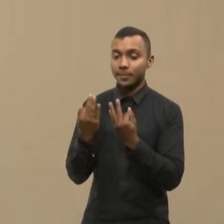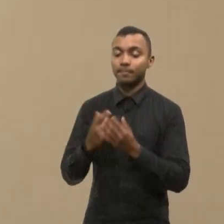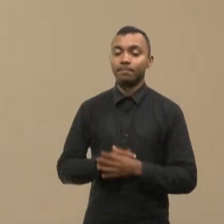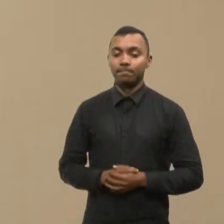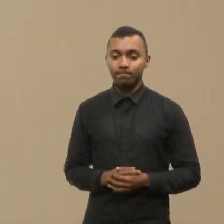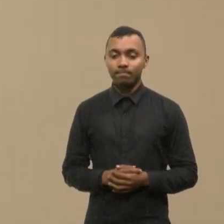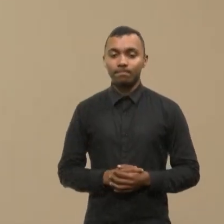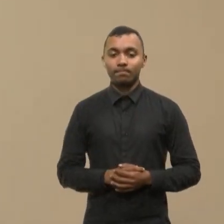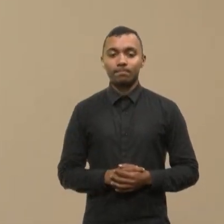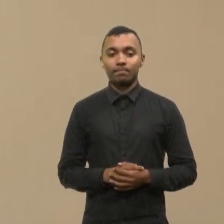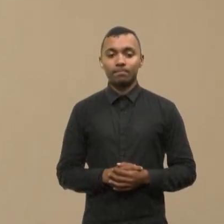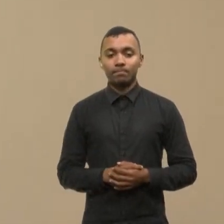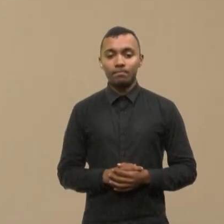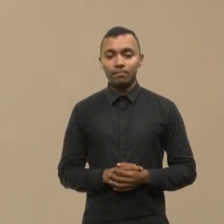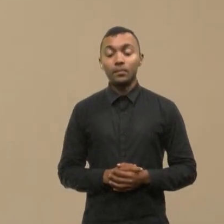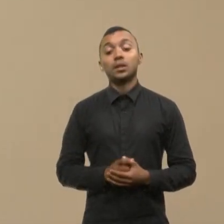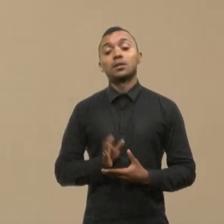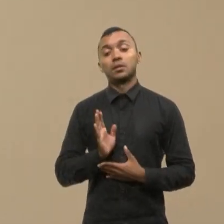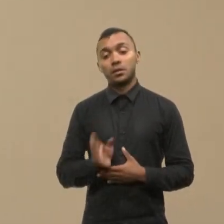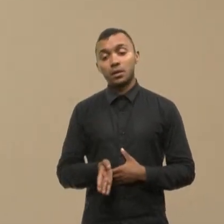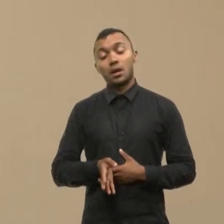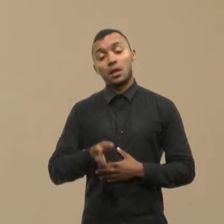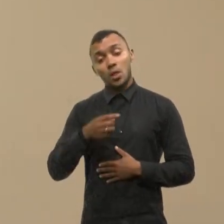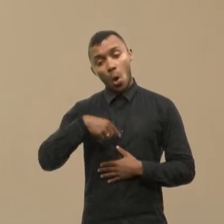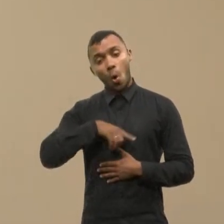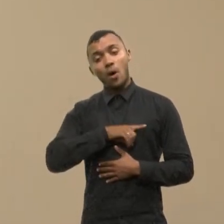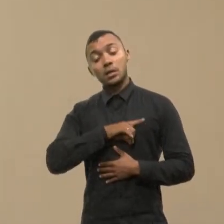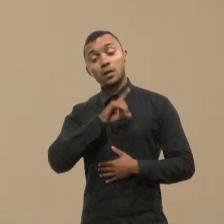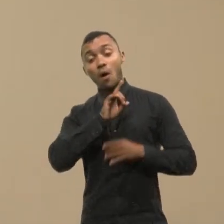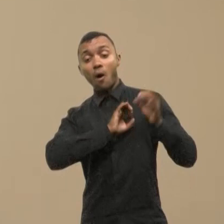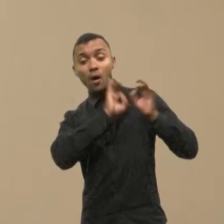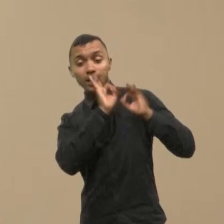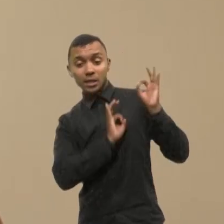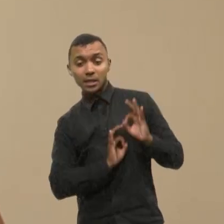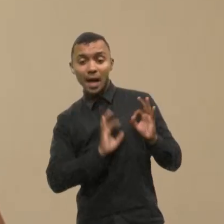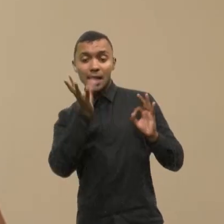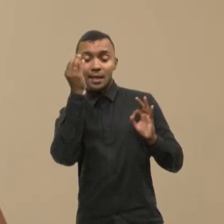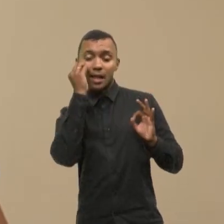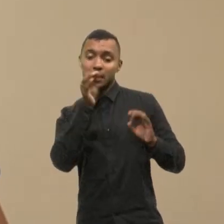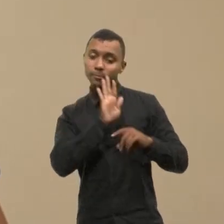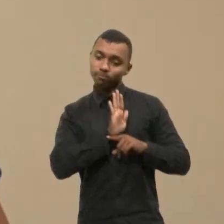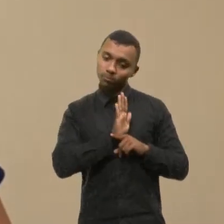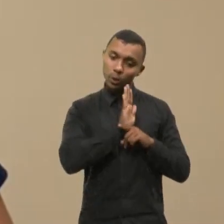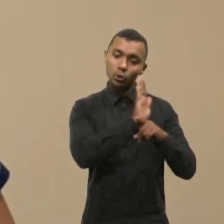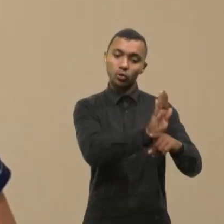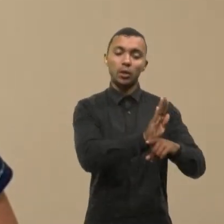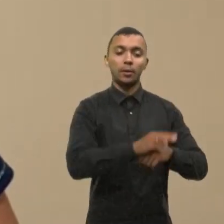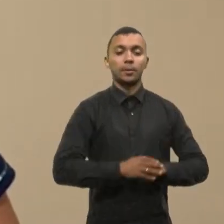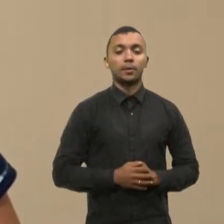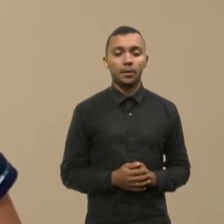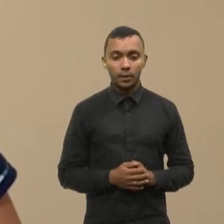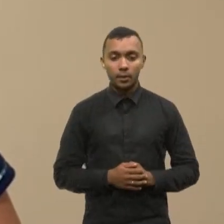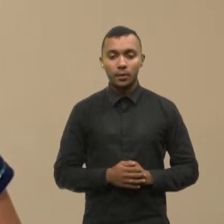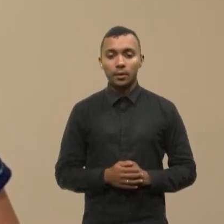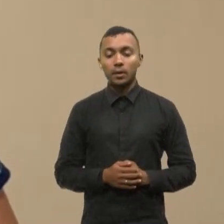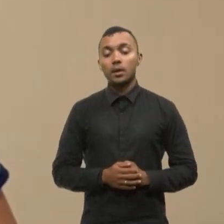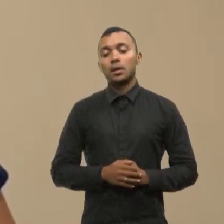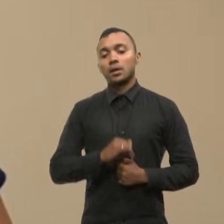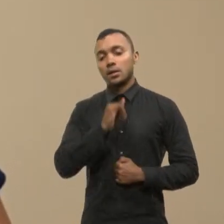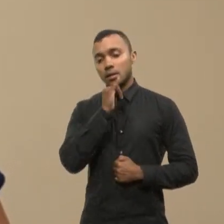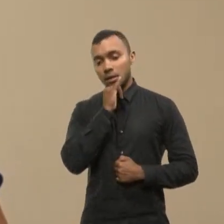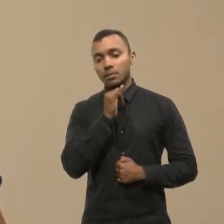primeiro momento, né, a gestão se prontificou no amparo a essas famílias, onde a gente disponibilizou